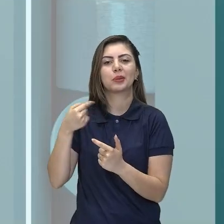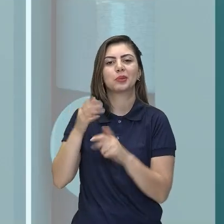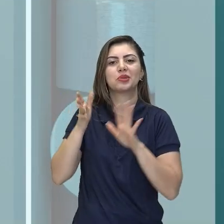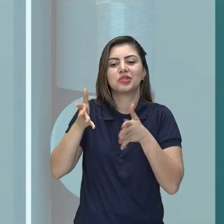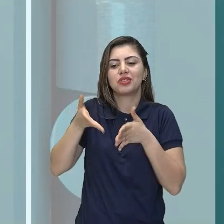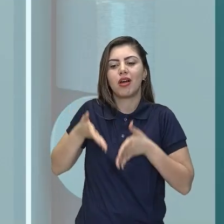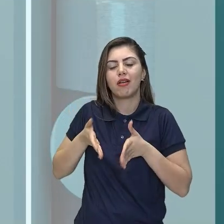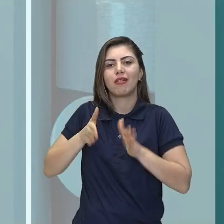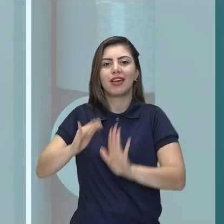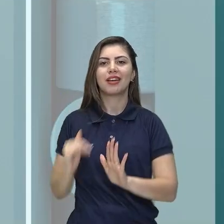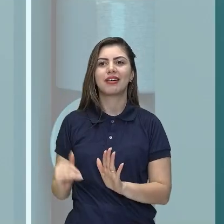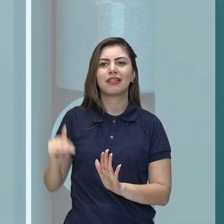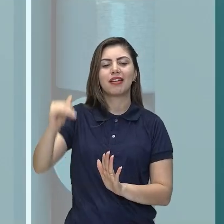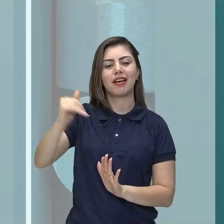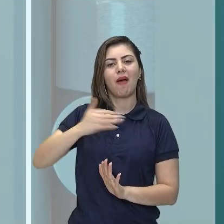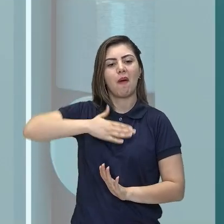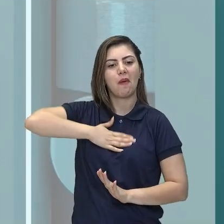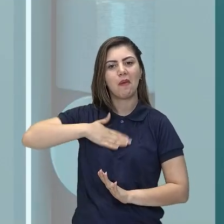esse gosto